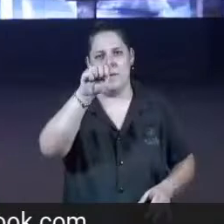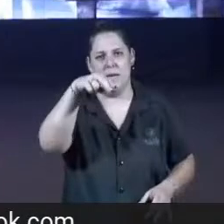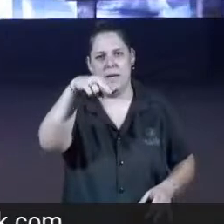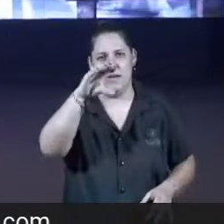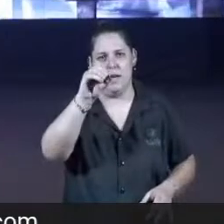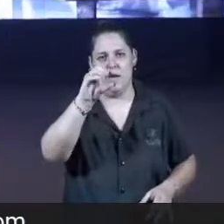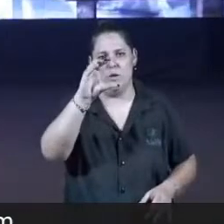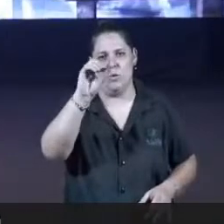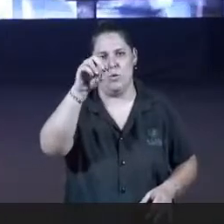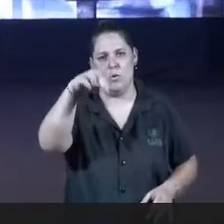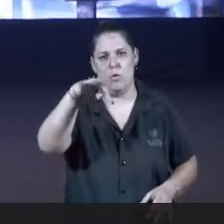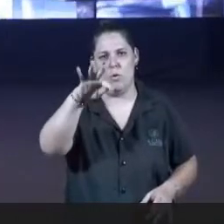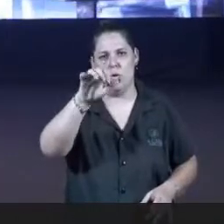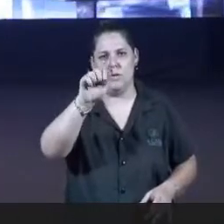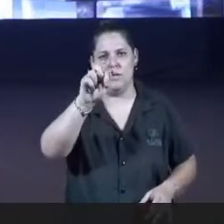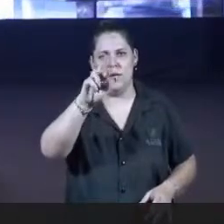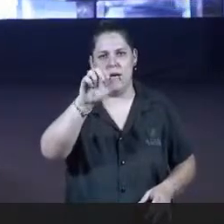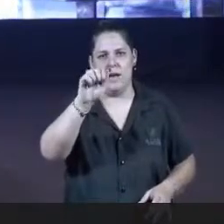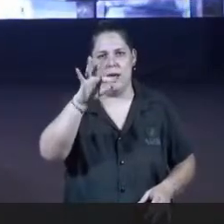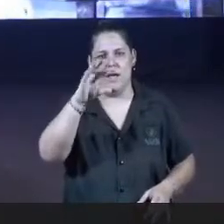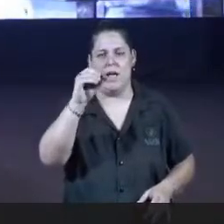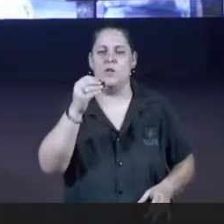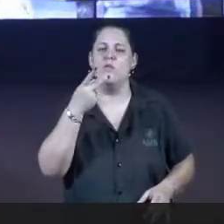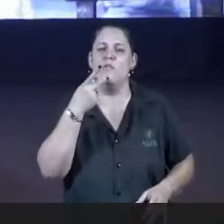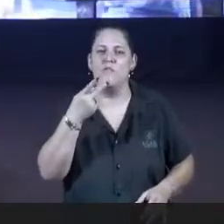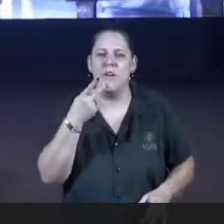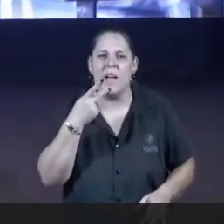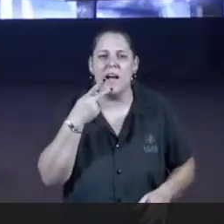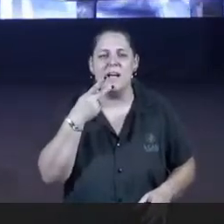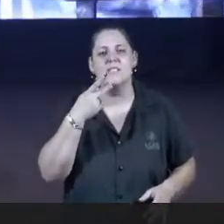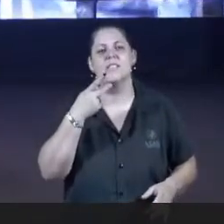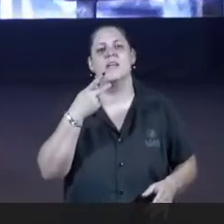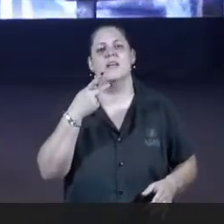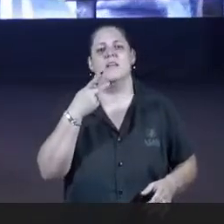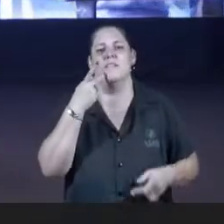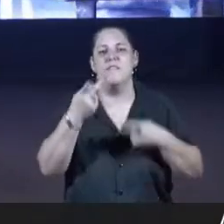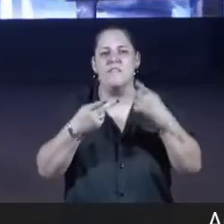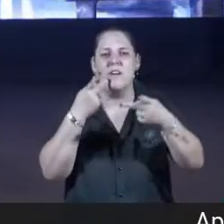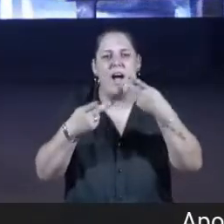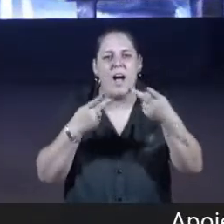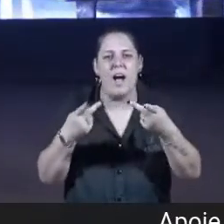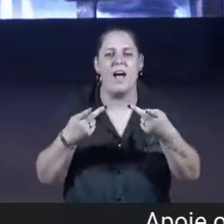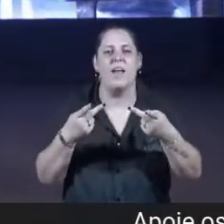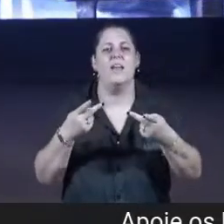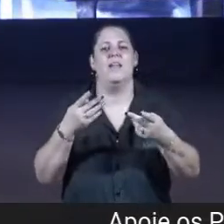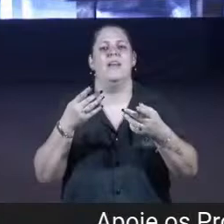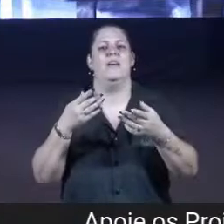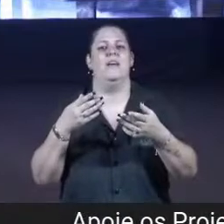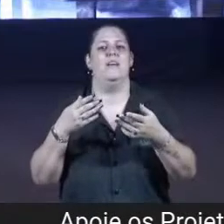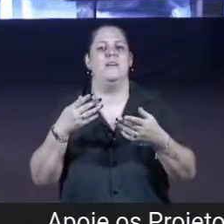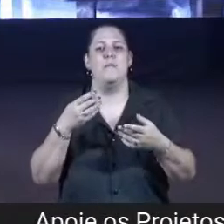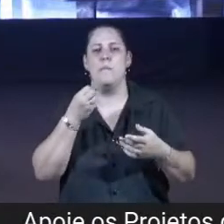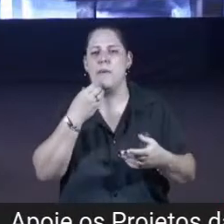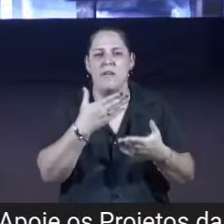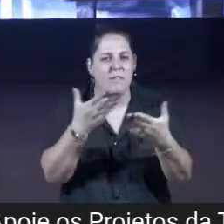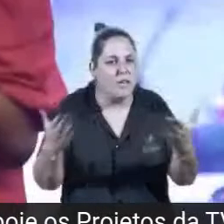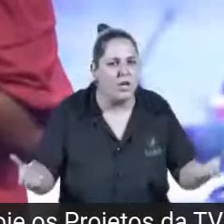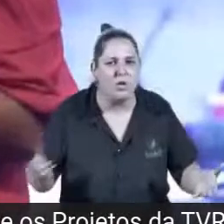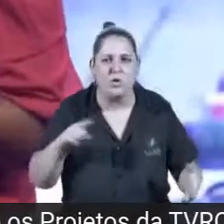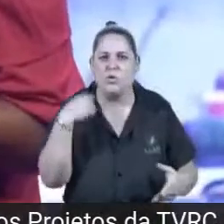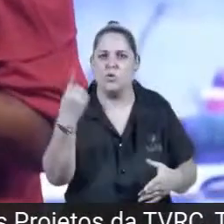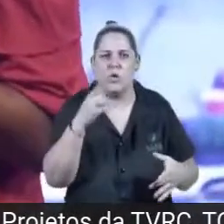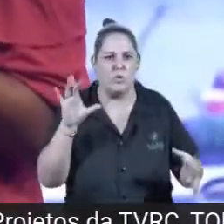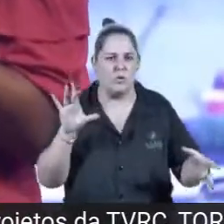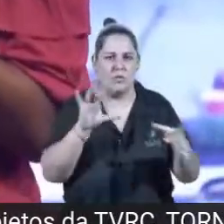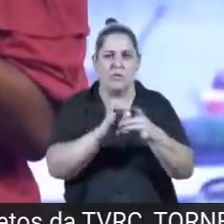Seja muito bem-vindo. Faça aqui a sua saudação como nosso mais novo filiado.